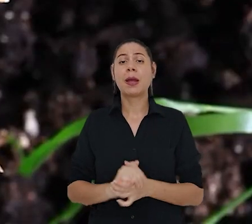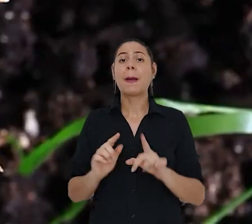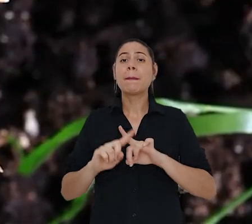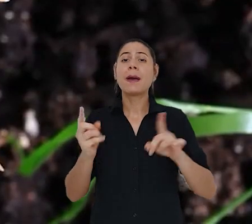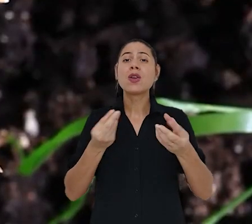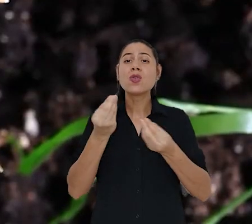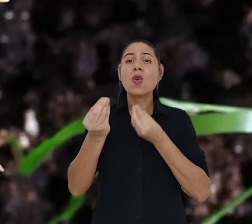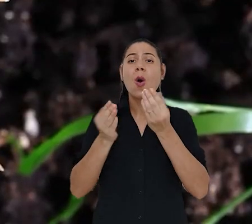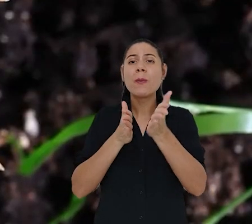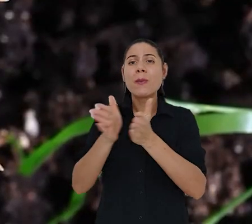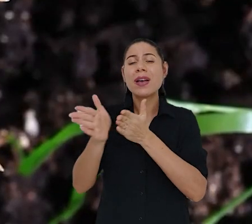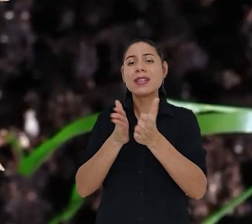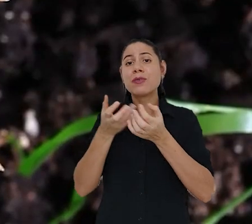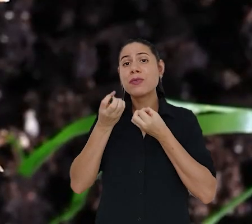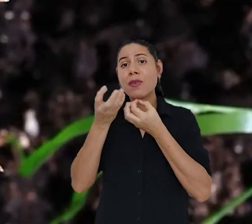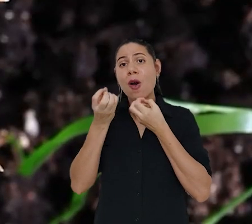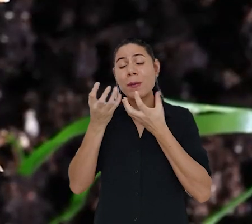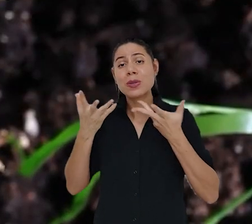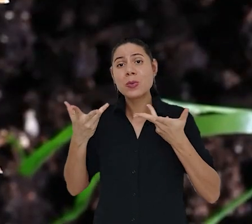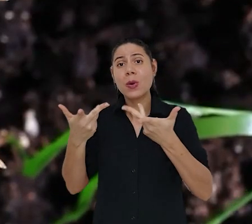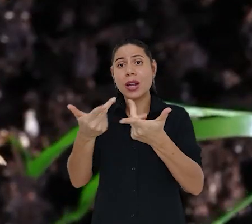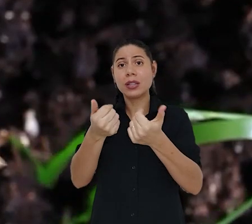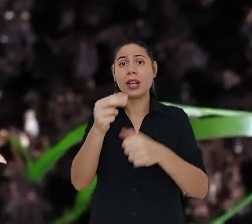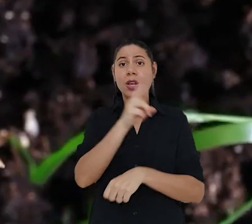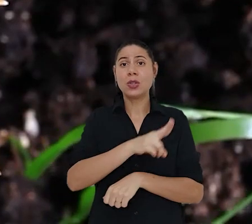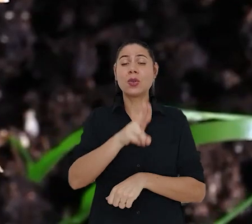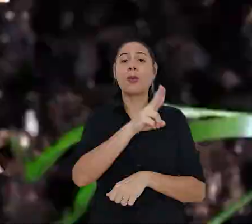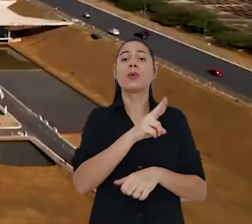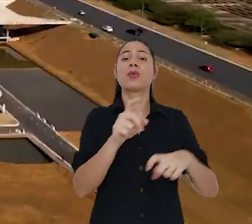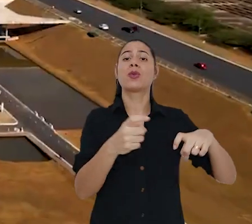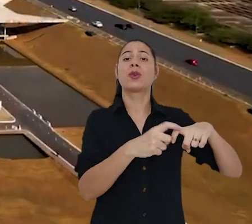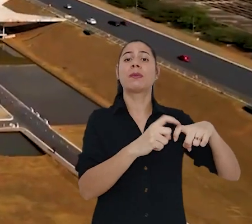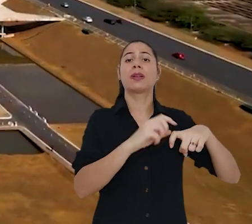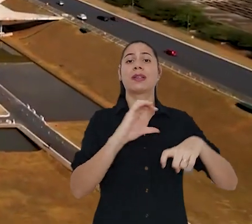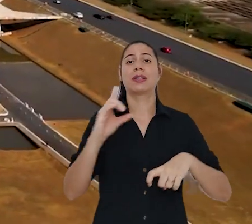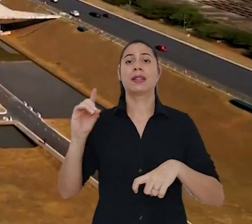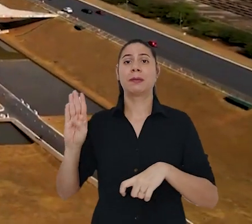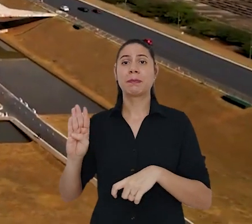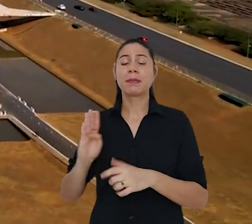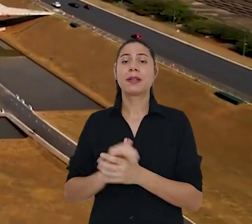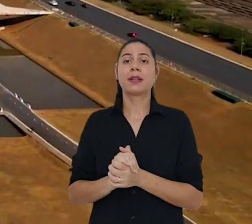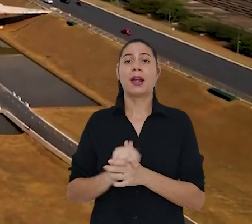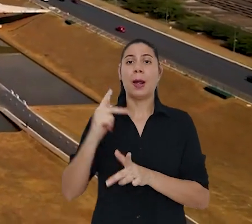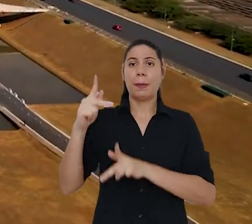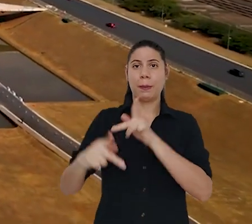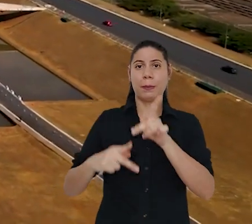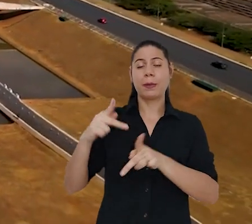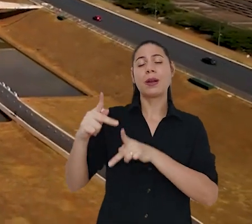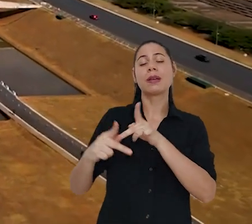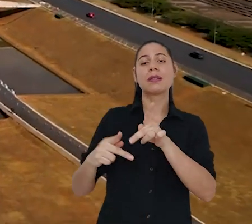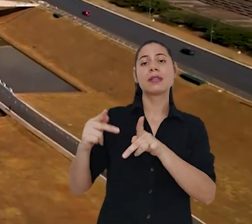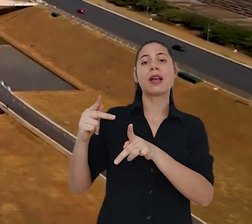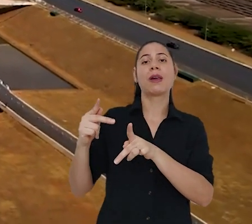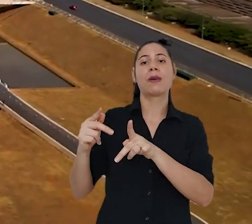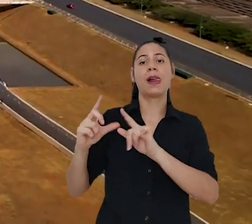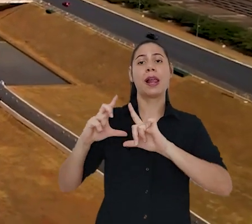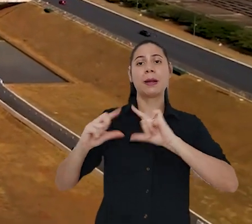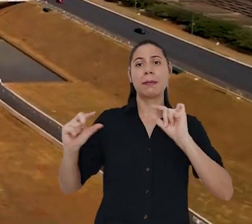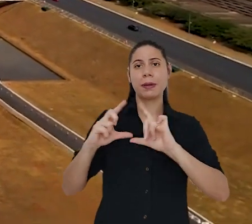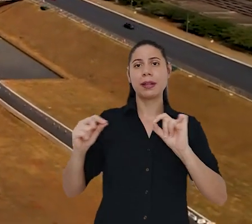acesso à informação de qualidade sobre o uso medicinal da cannabis? A população de Brasília, no Distrito Federal, tem uma